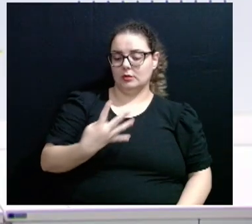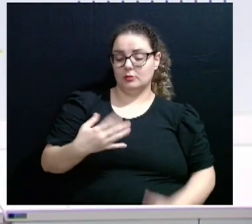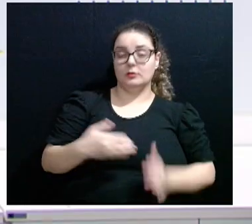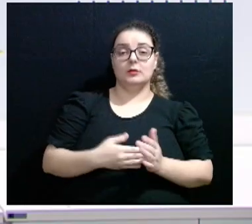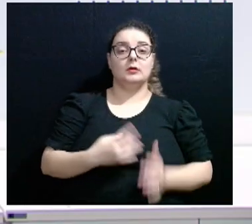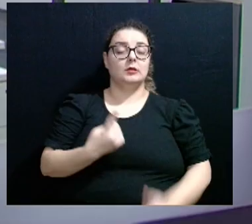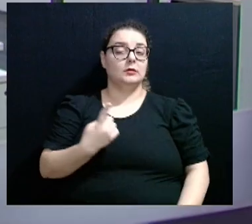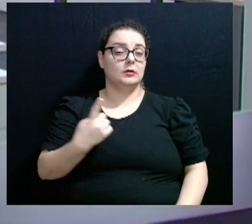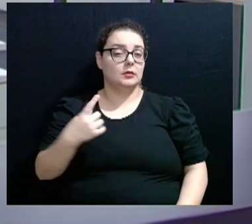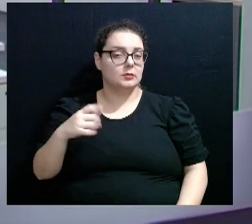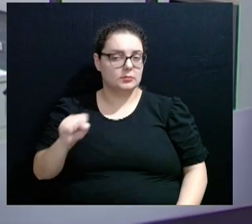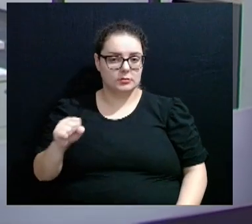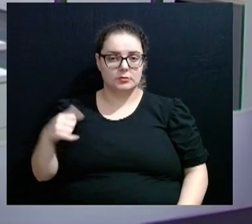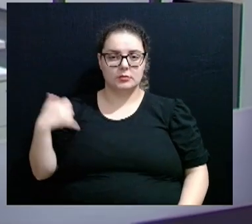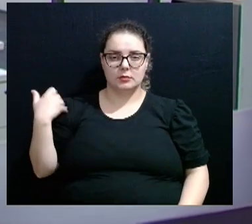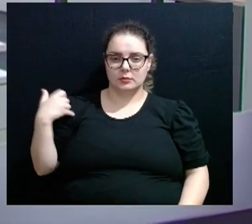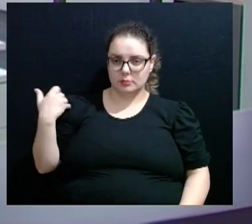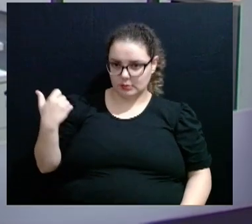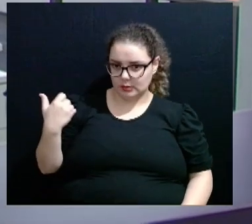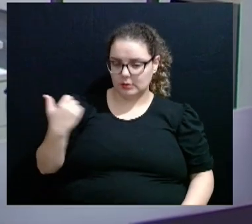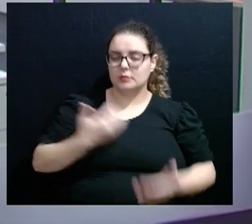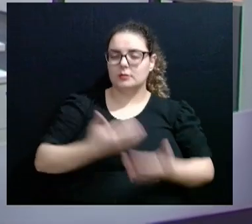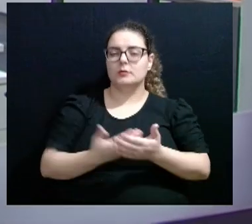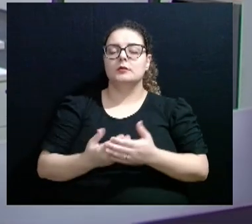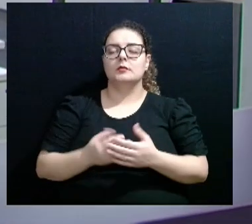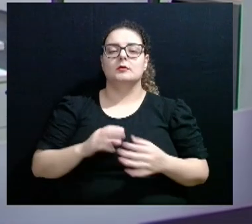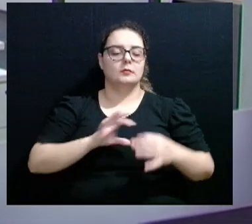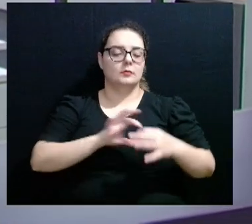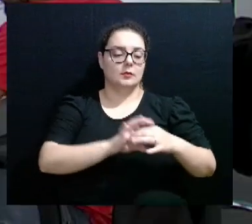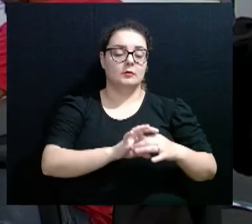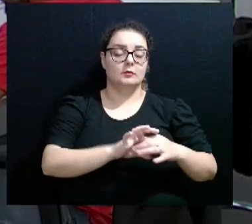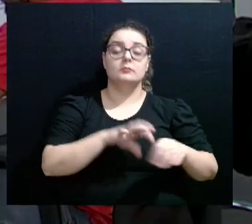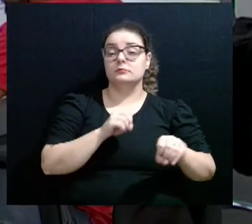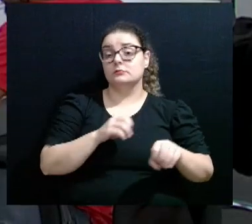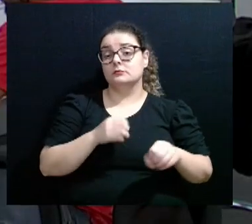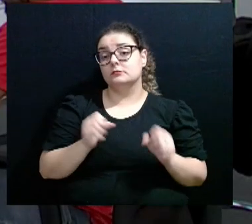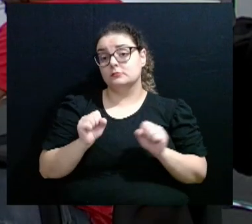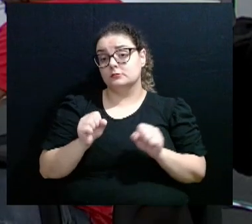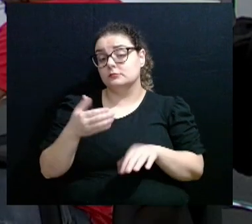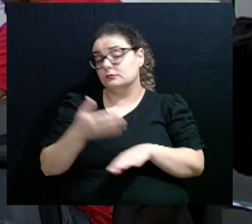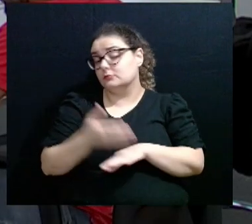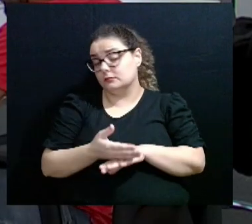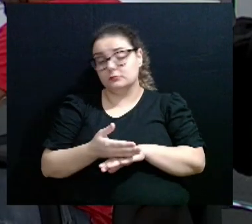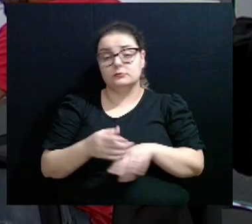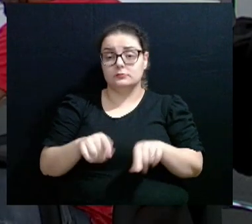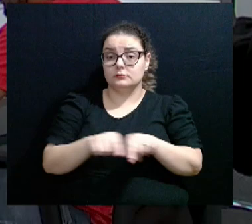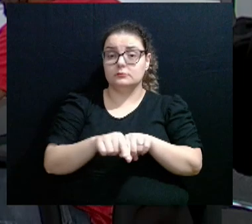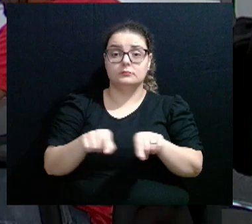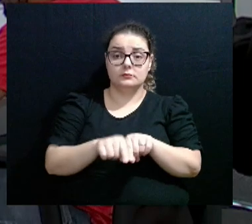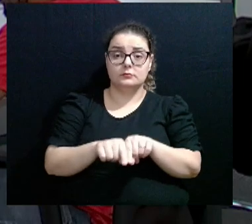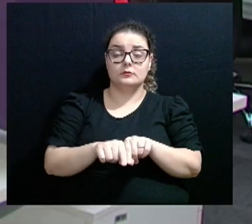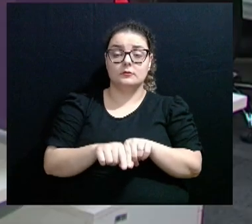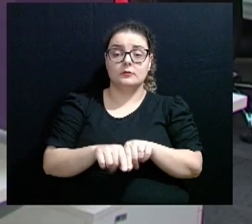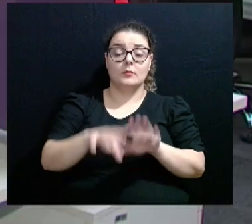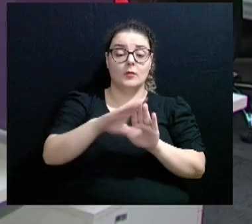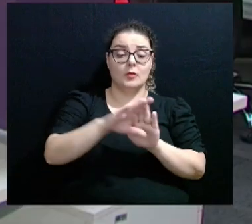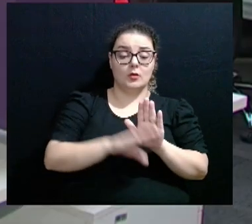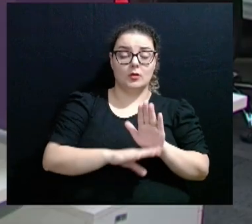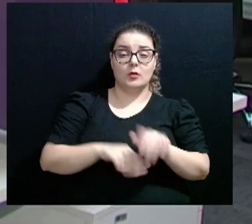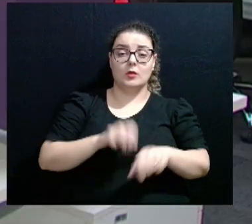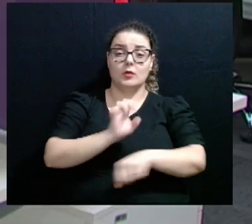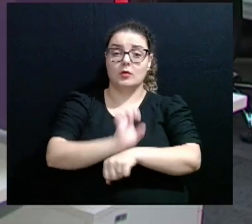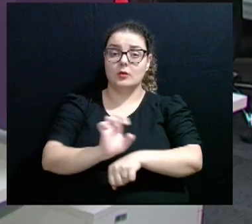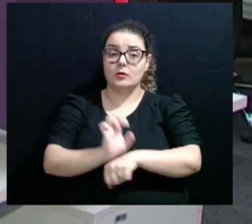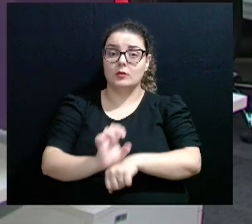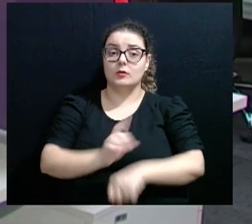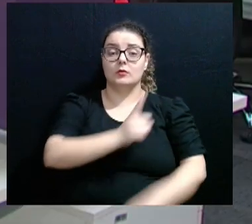e tem vínculo com uma instituição de ensino, ele já pode entrar no programa de aprendizado e também no programa de estágio no ensino médio.